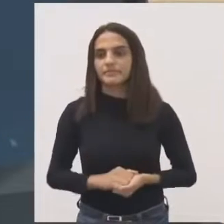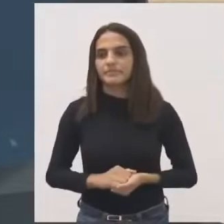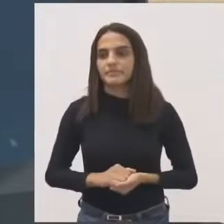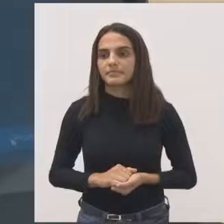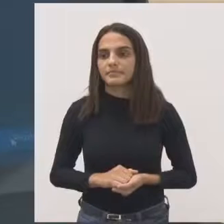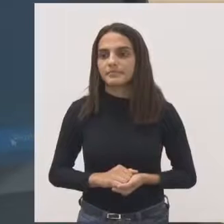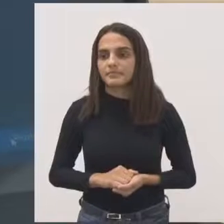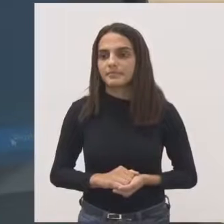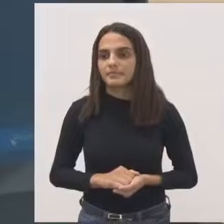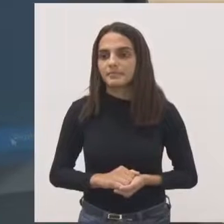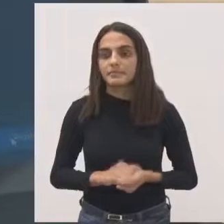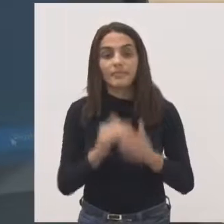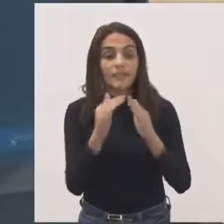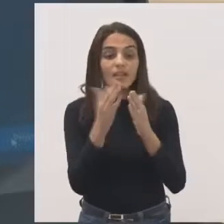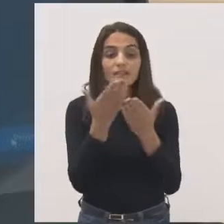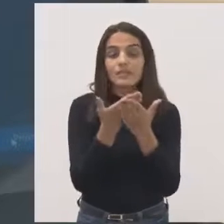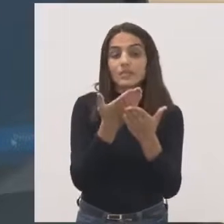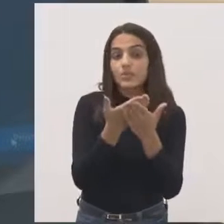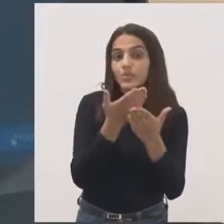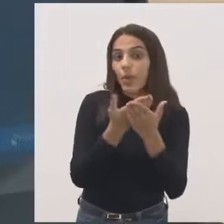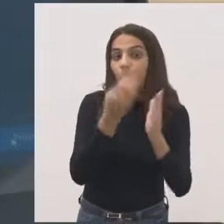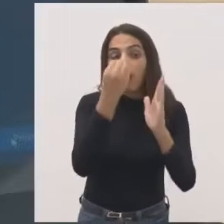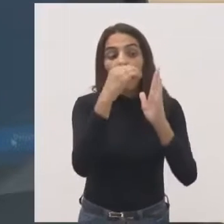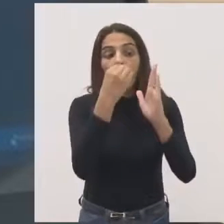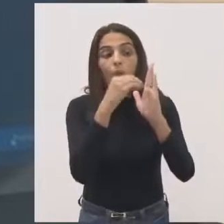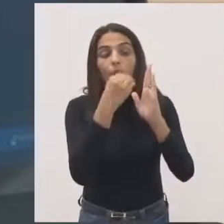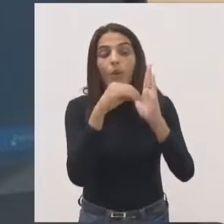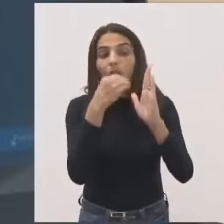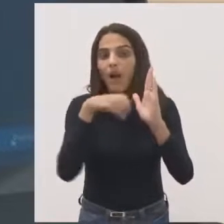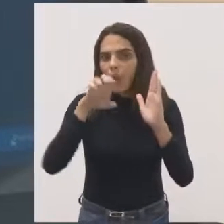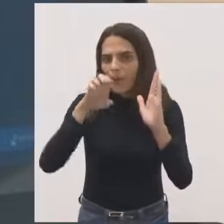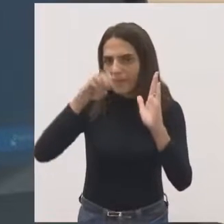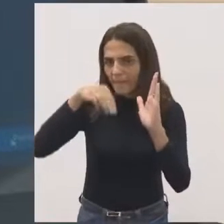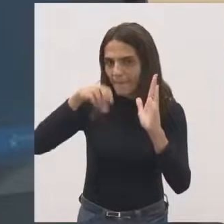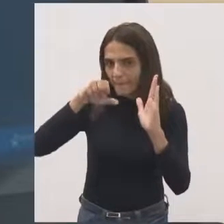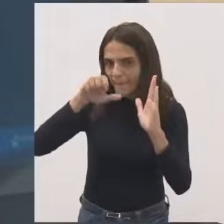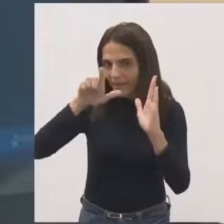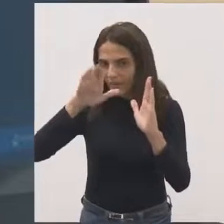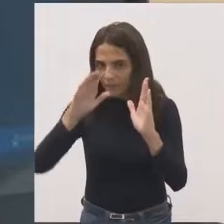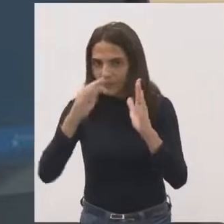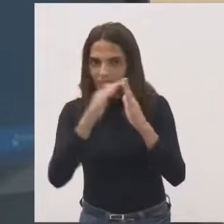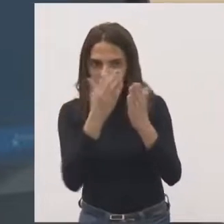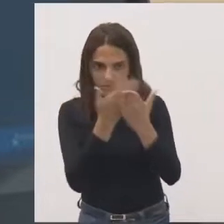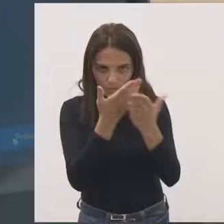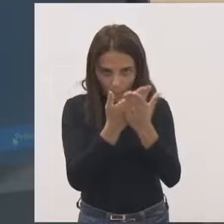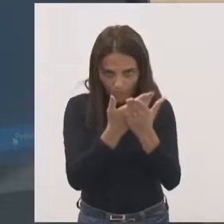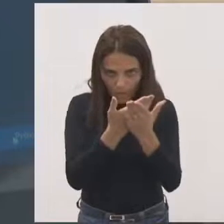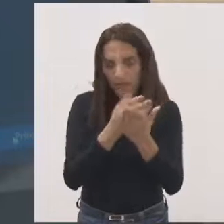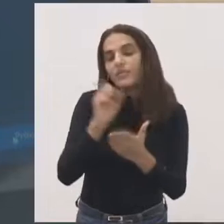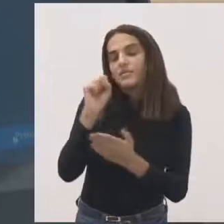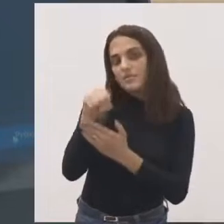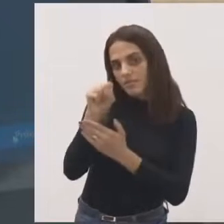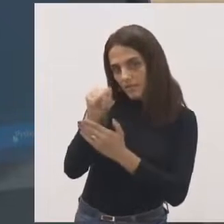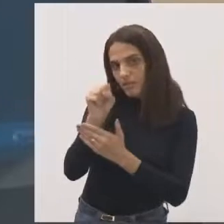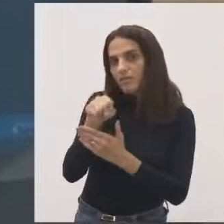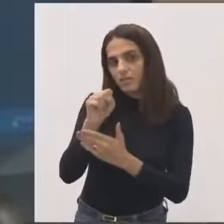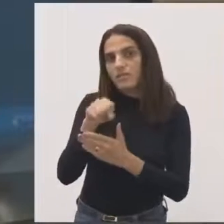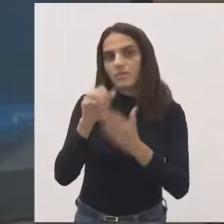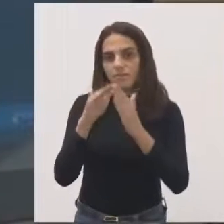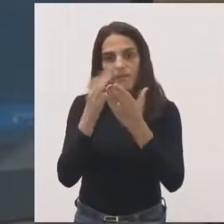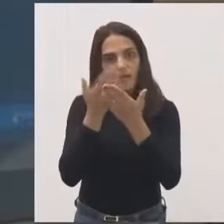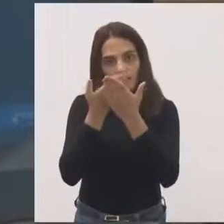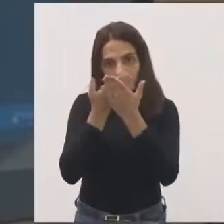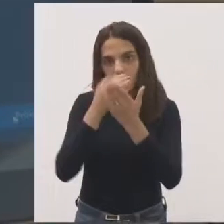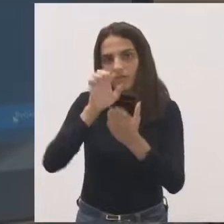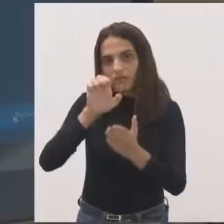no caso da escola, o que se sugere? Que coloque o e-mail da escola? Não, da escola é o e-mail, tá? Então os NITs já passaram,